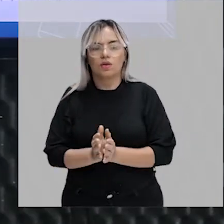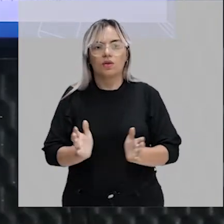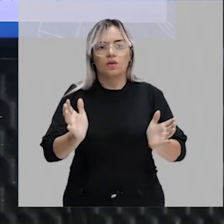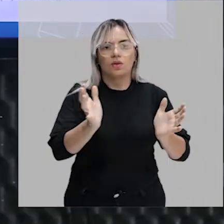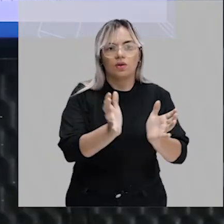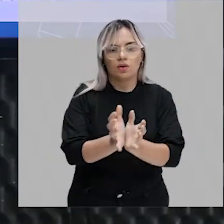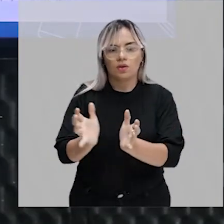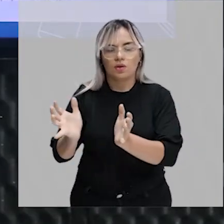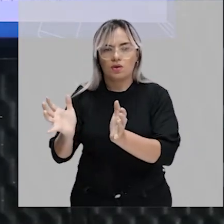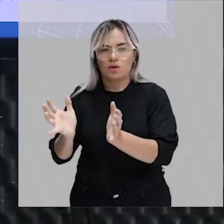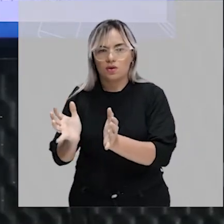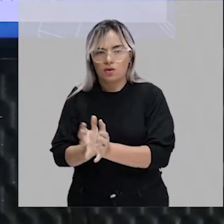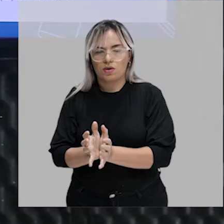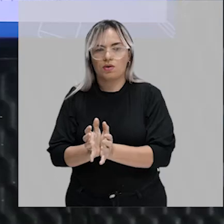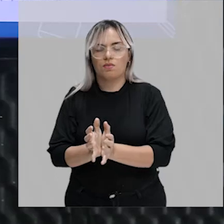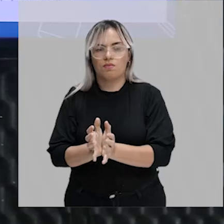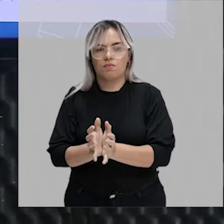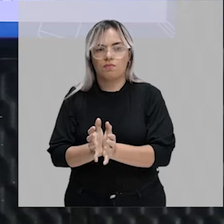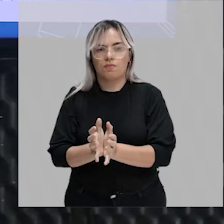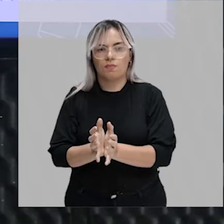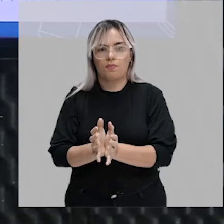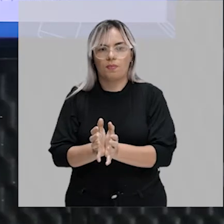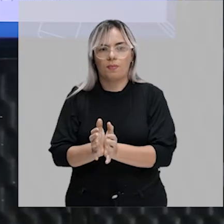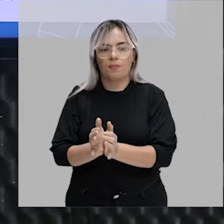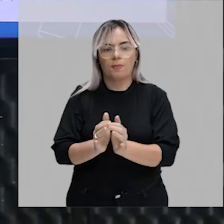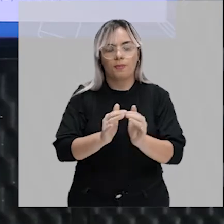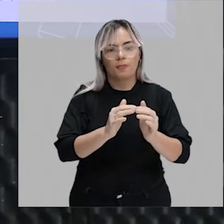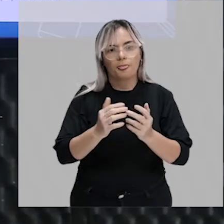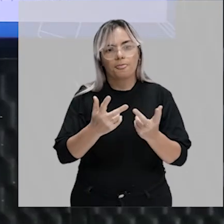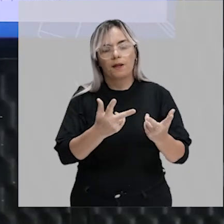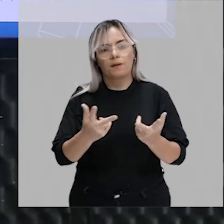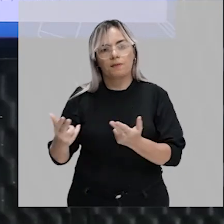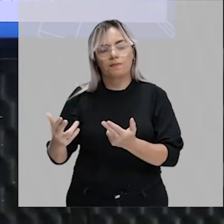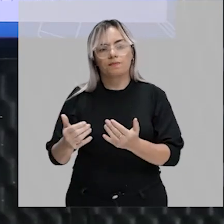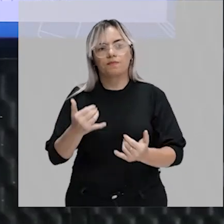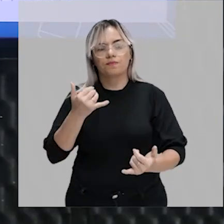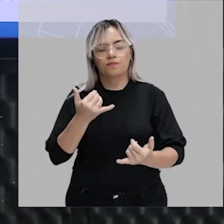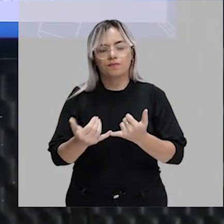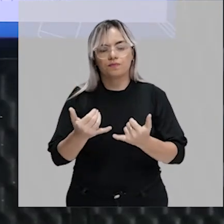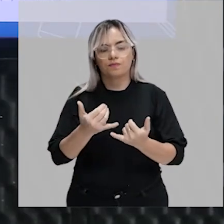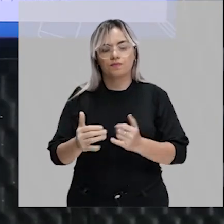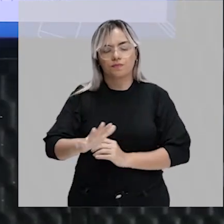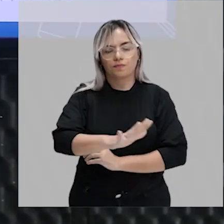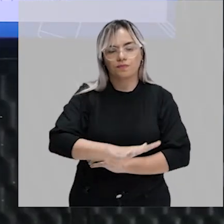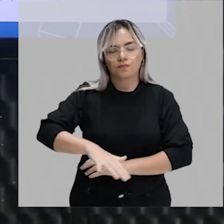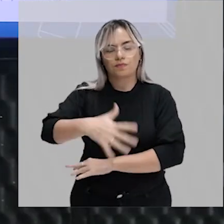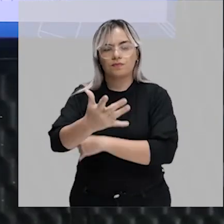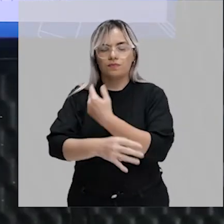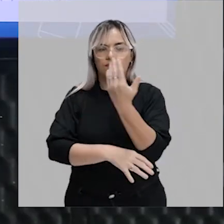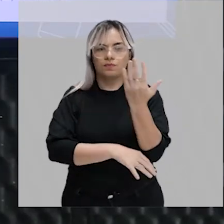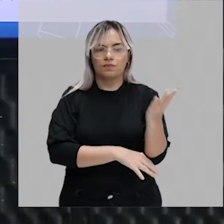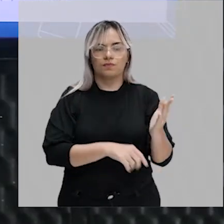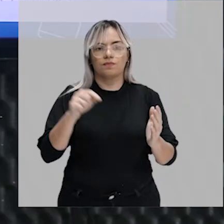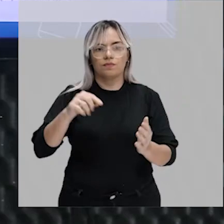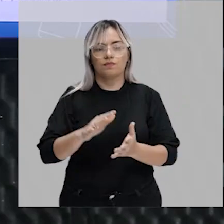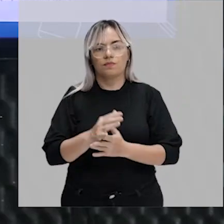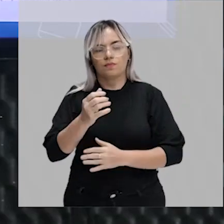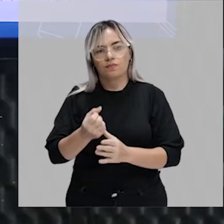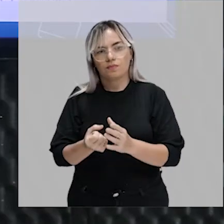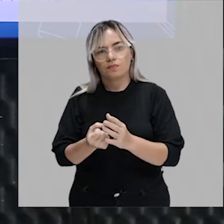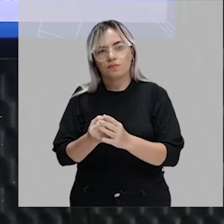de indivíduos, tá, que são semelhantes entre si e que em ambiente natural eles vão